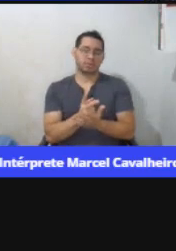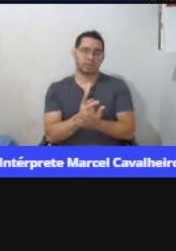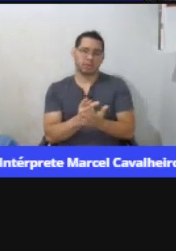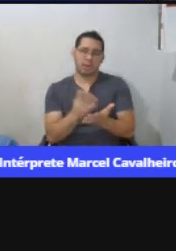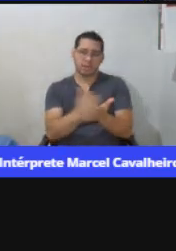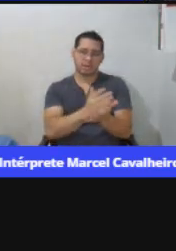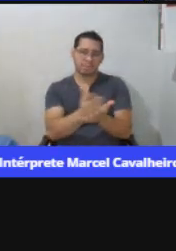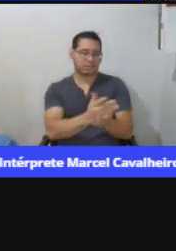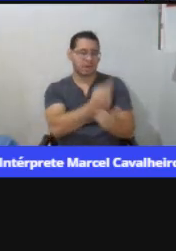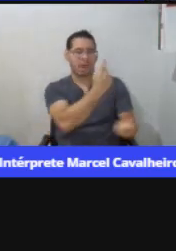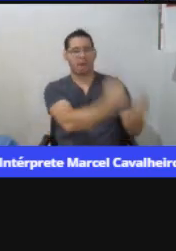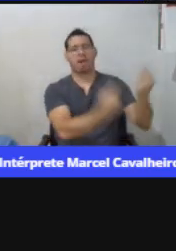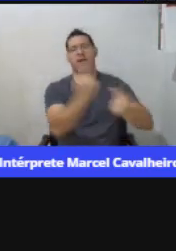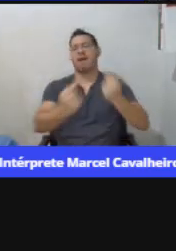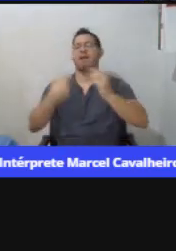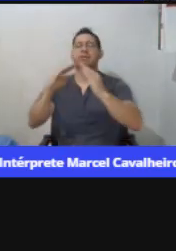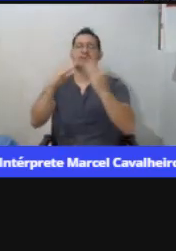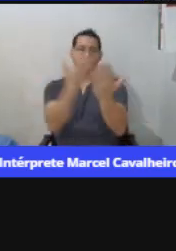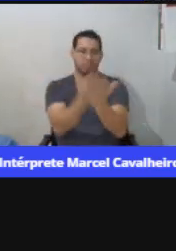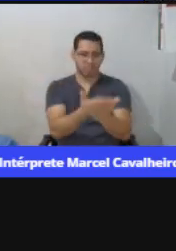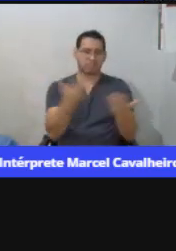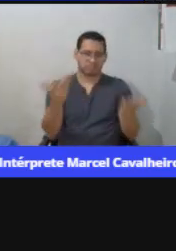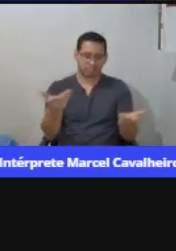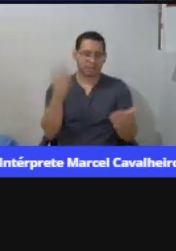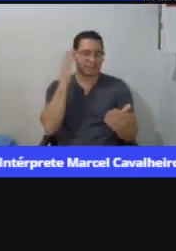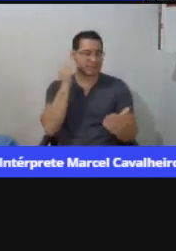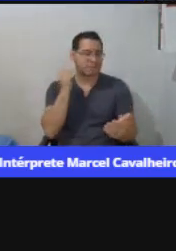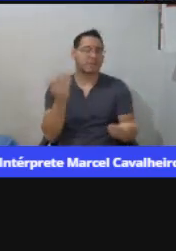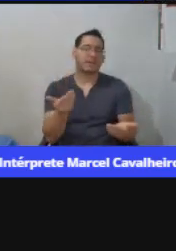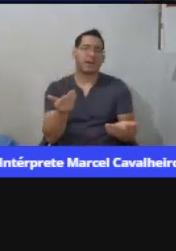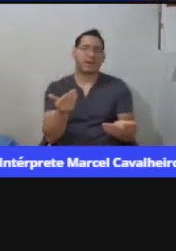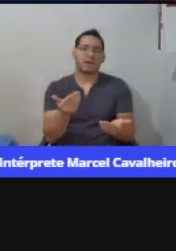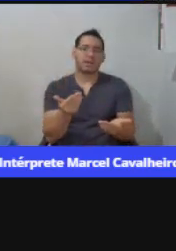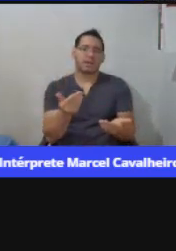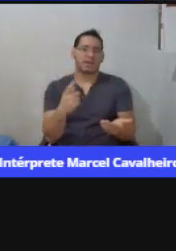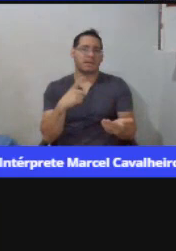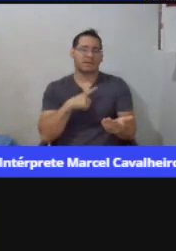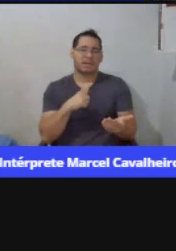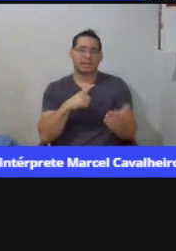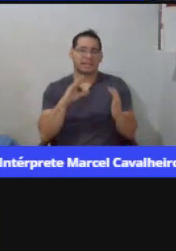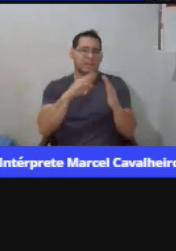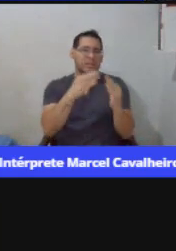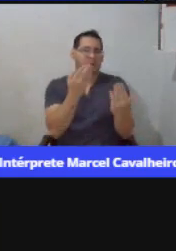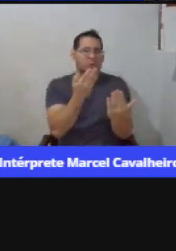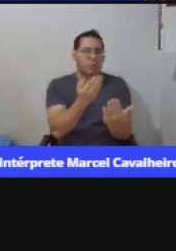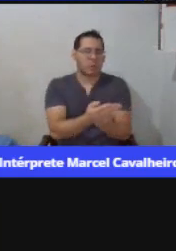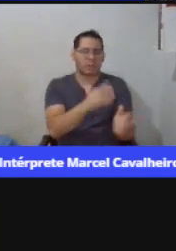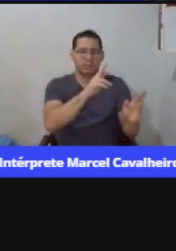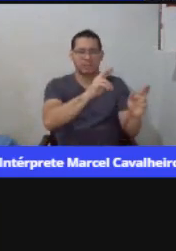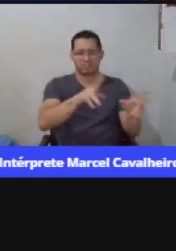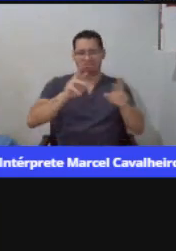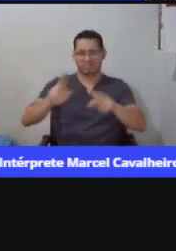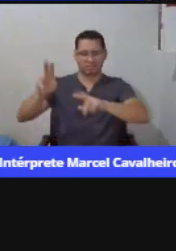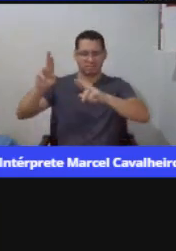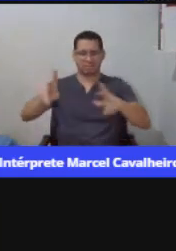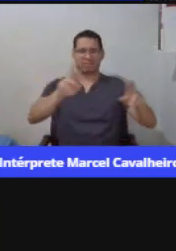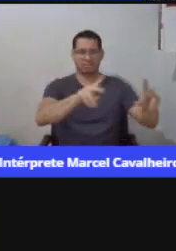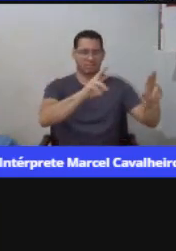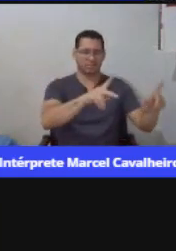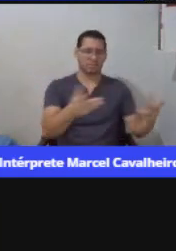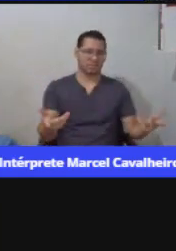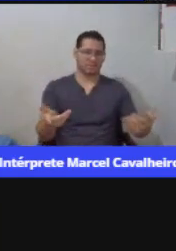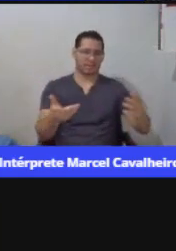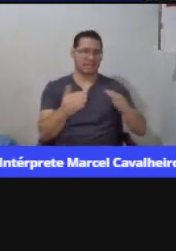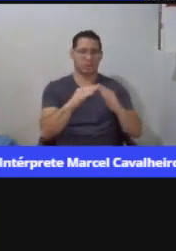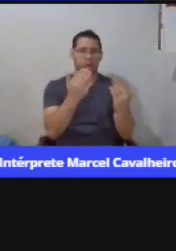de cada escola. A gente sabe que a gente tem em vários aspectos, elas se diferem uma das outras,